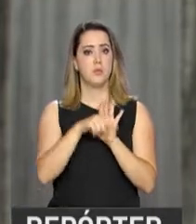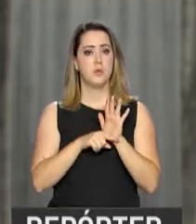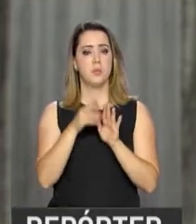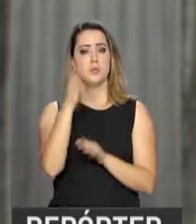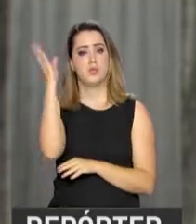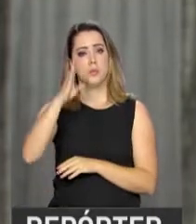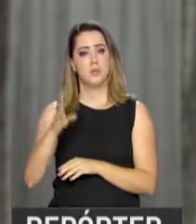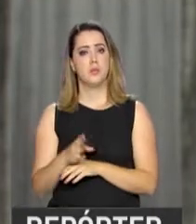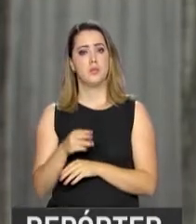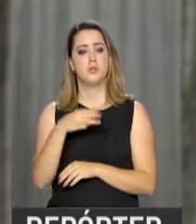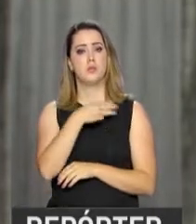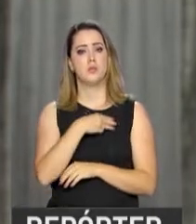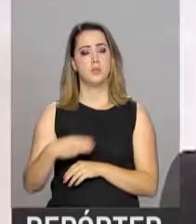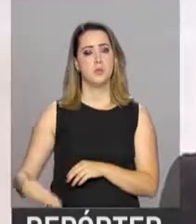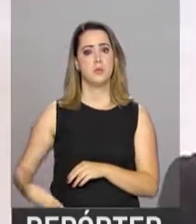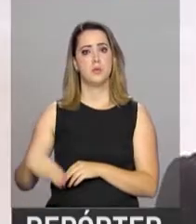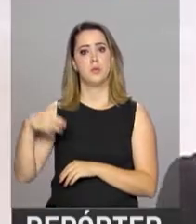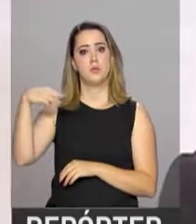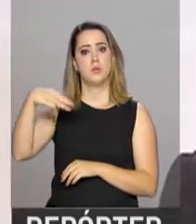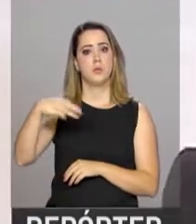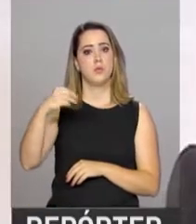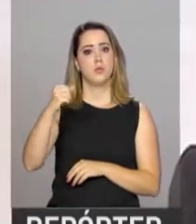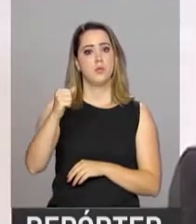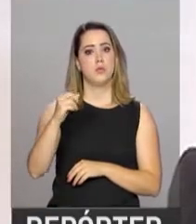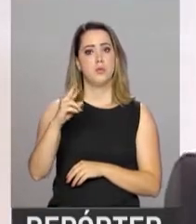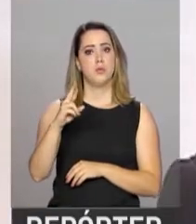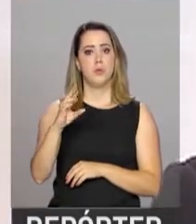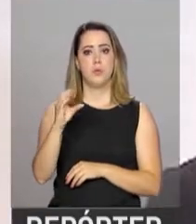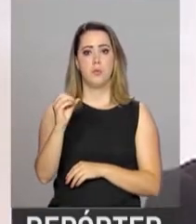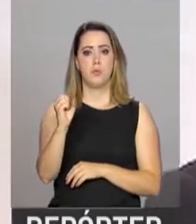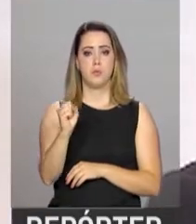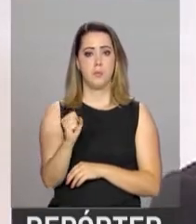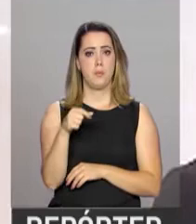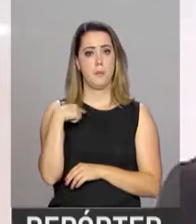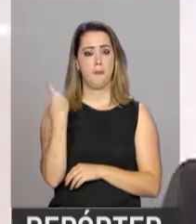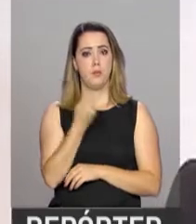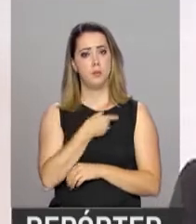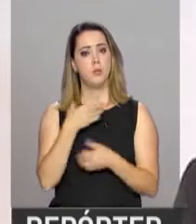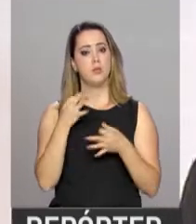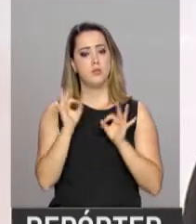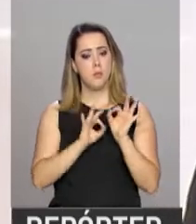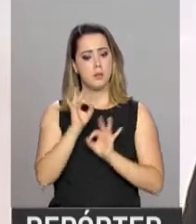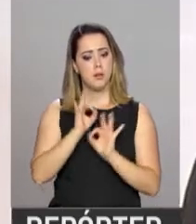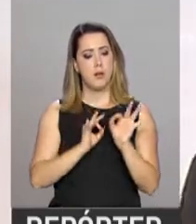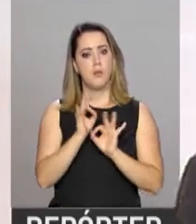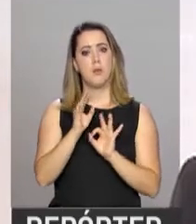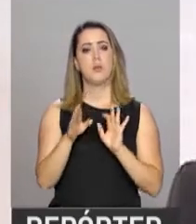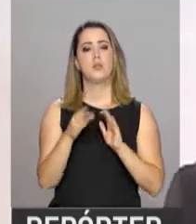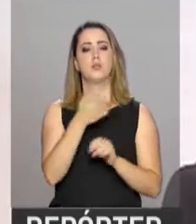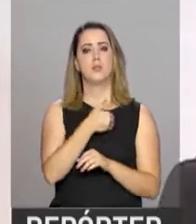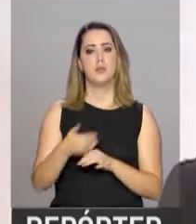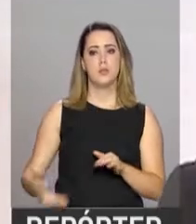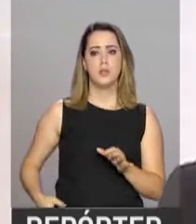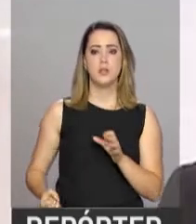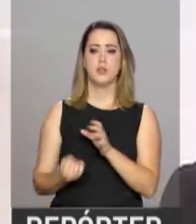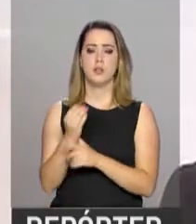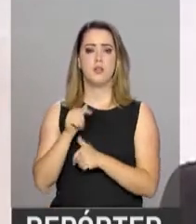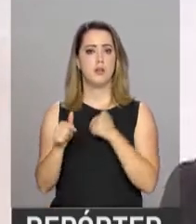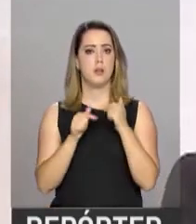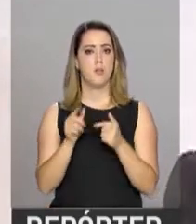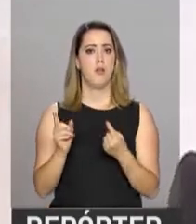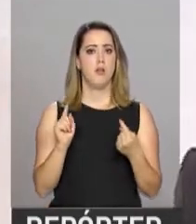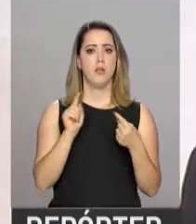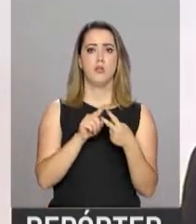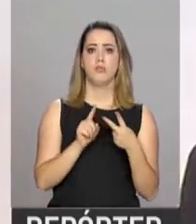o ministro marcos pereira nós estamos bem alinhados governos focados em resultados focados em geração de emprego focados